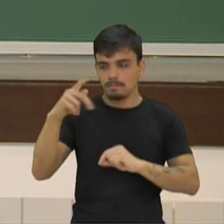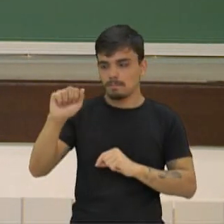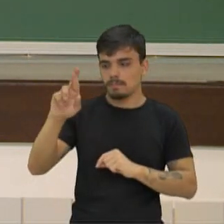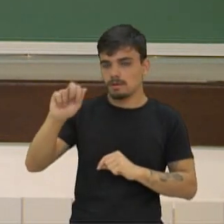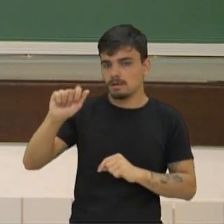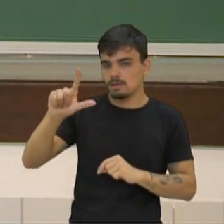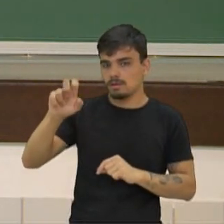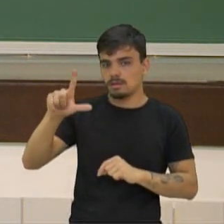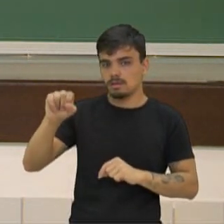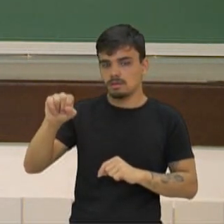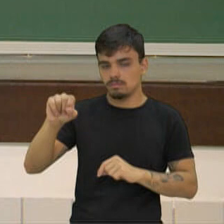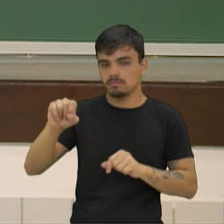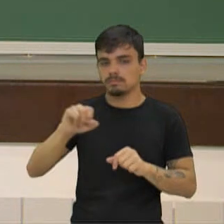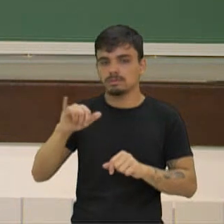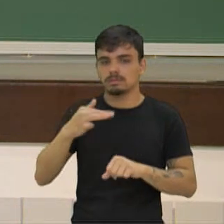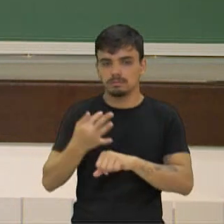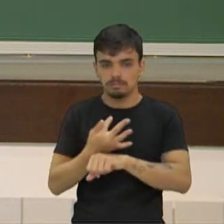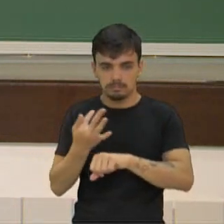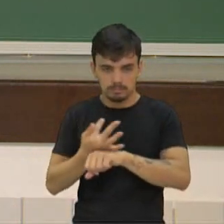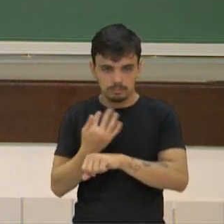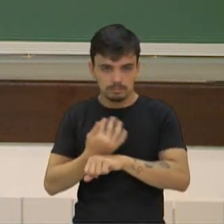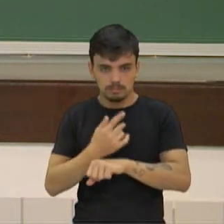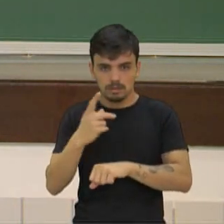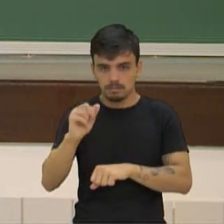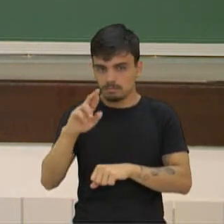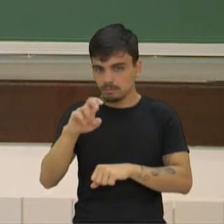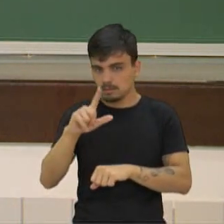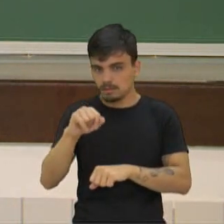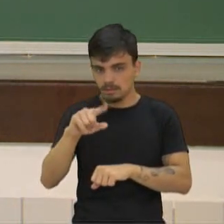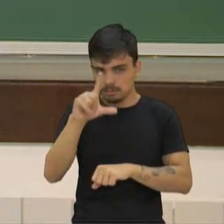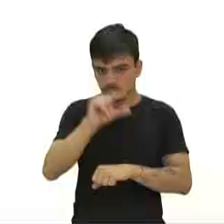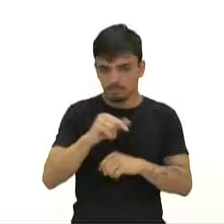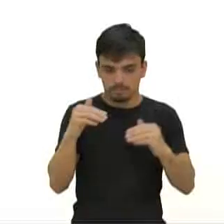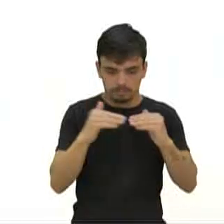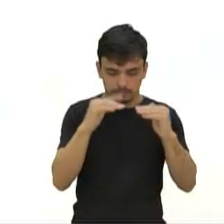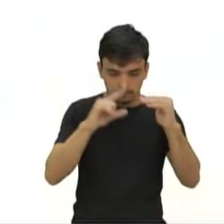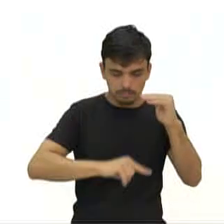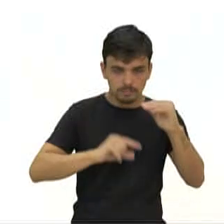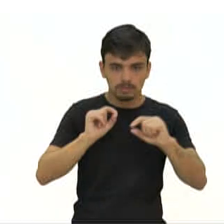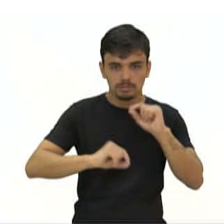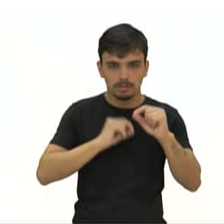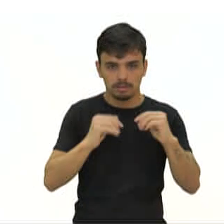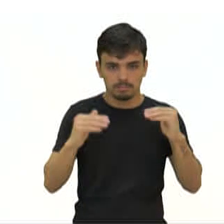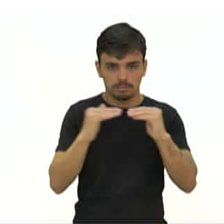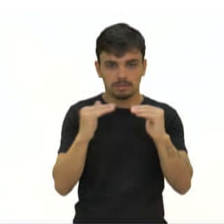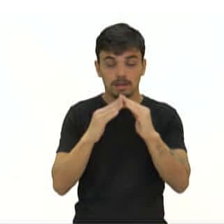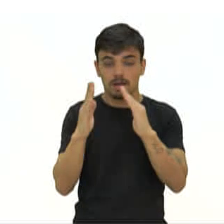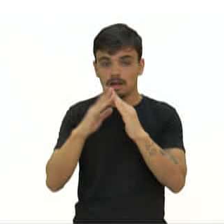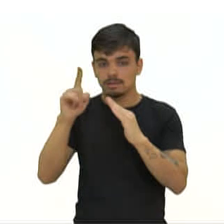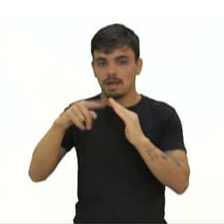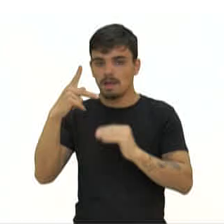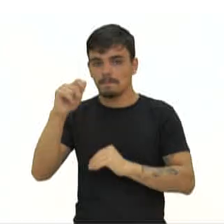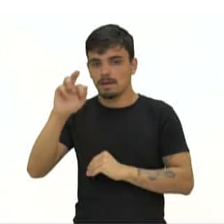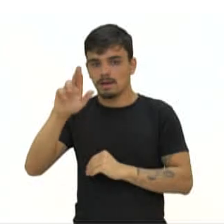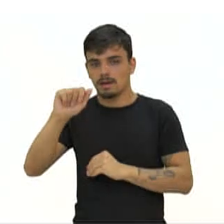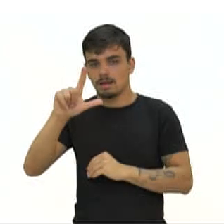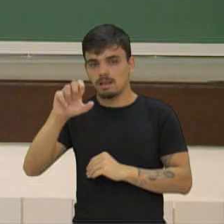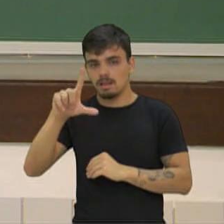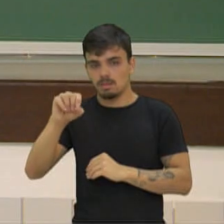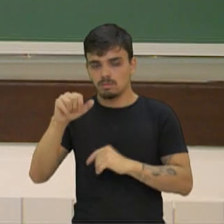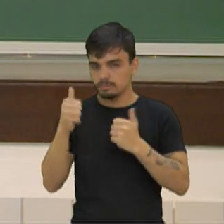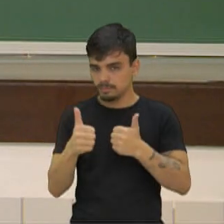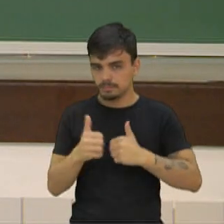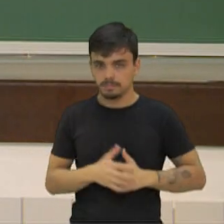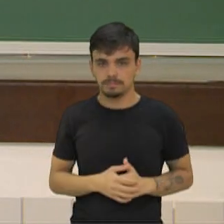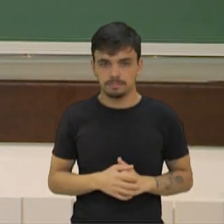Porque quanto mais resistências eu ligo em paralelo, menor a resistência equivalente. Portanto, a ligação da nossa casa é paralela. Ok? Não